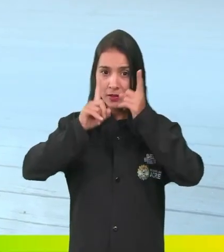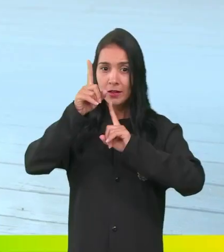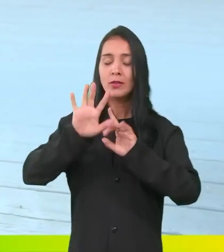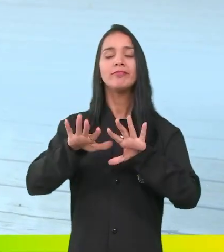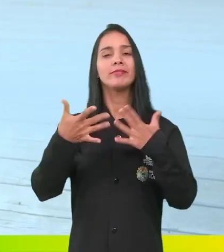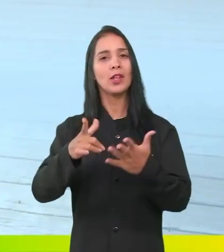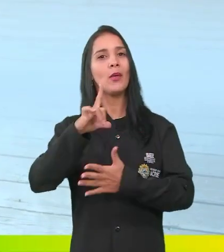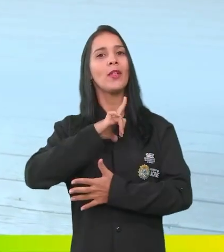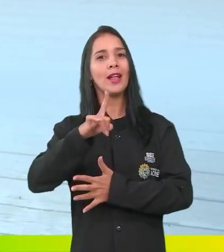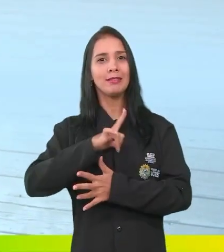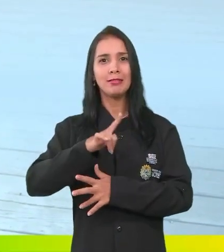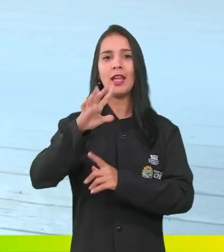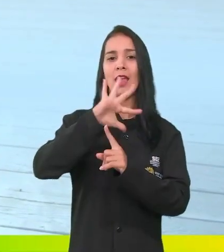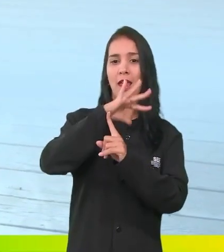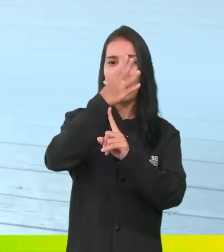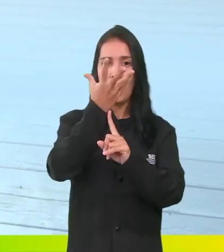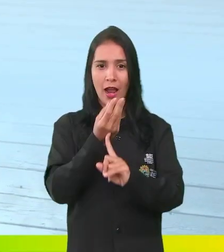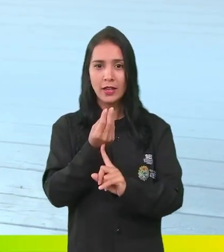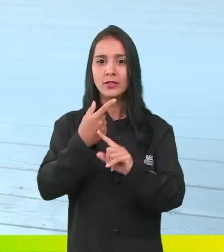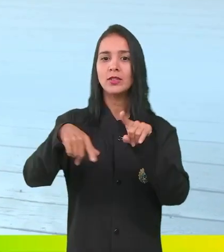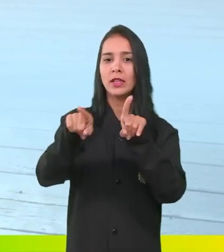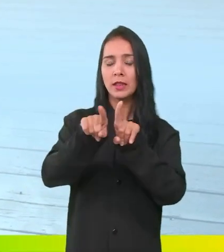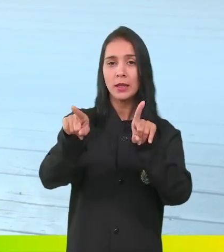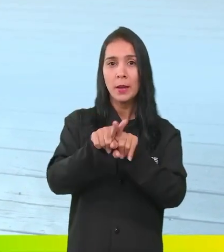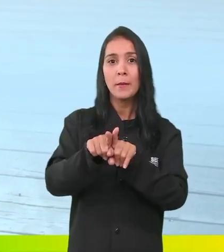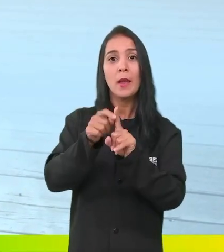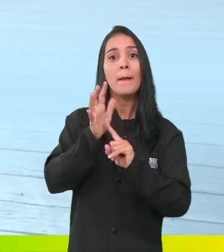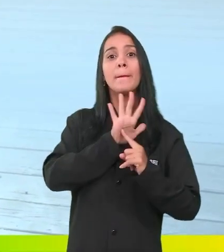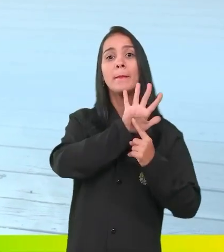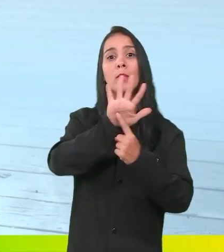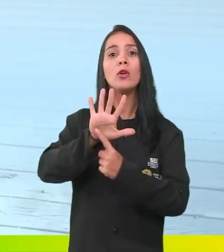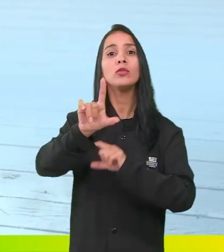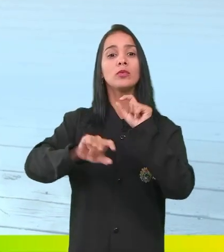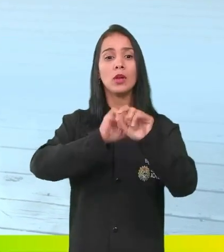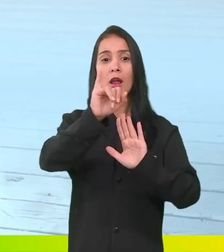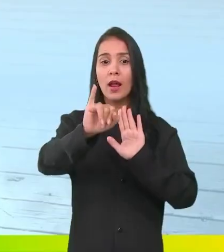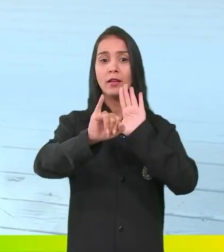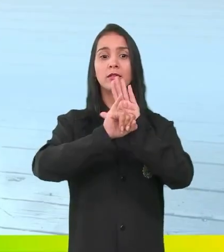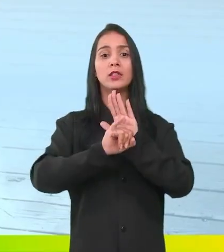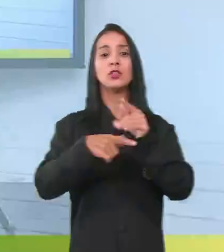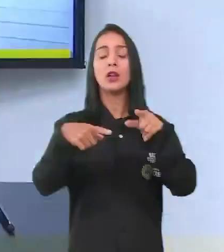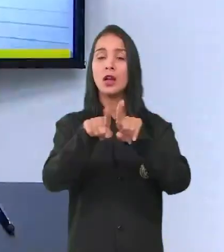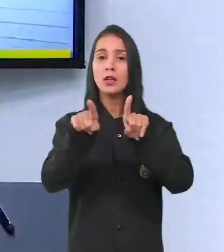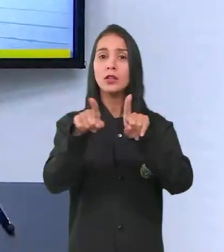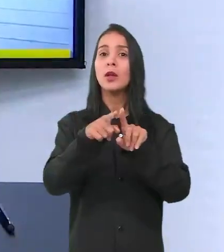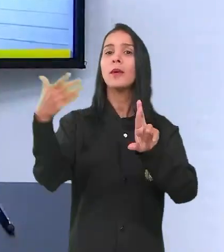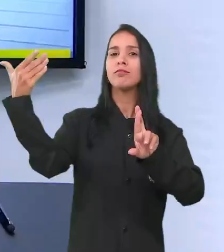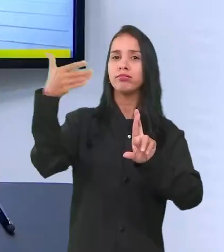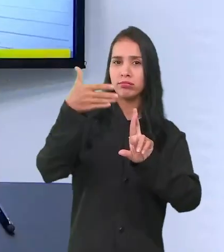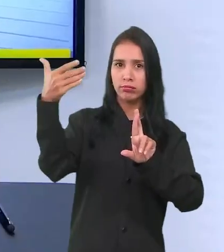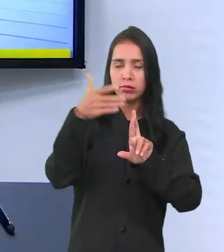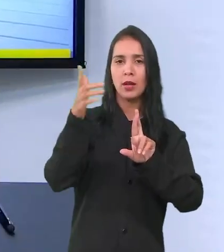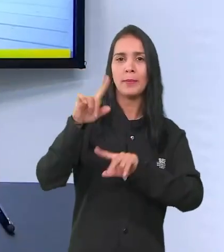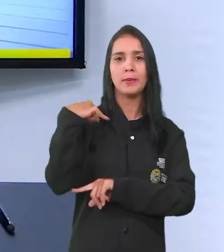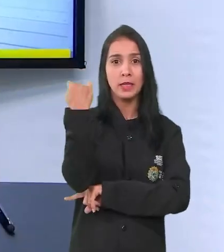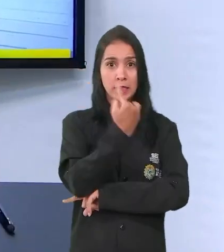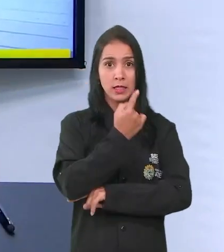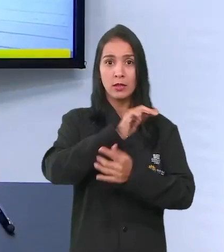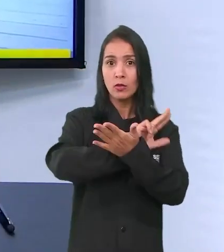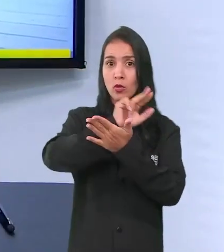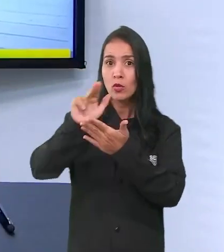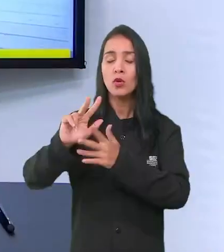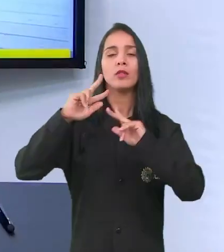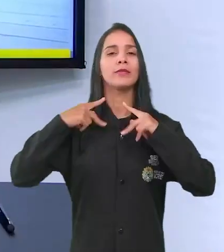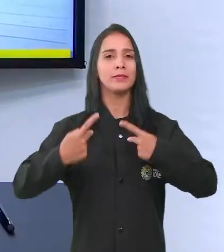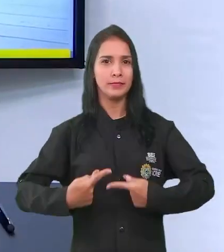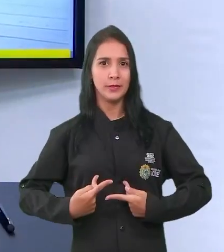a complexidade da emoção humana. Então aqui, né, nesse caso aqui da dança, a expressão corporal